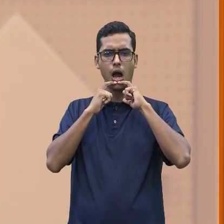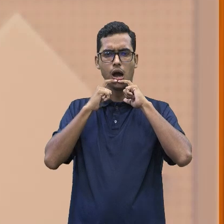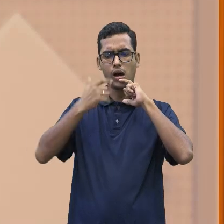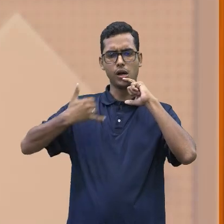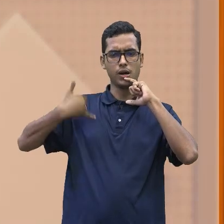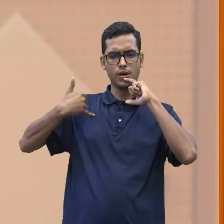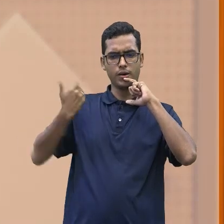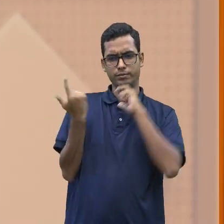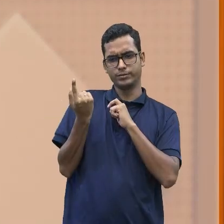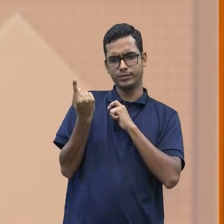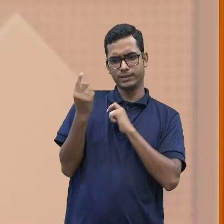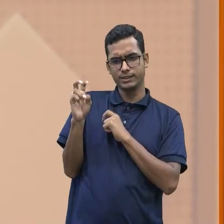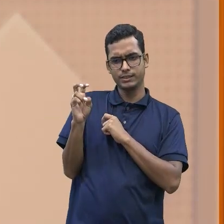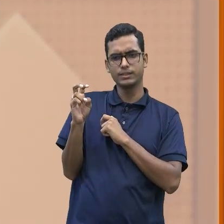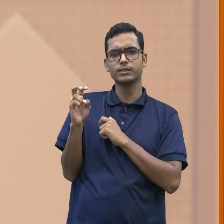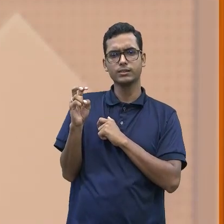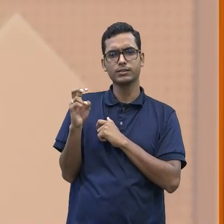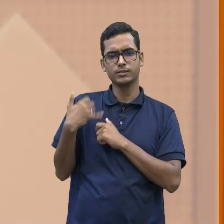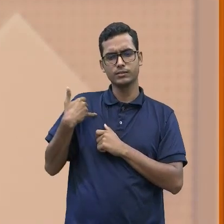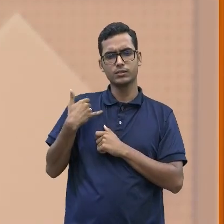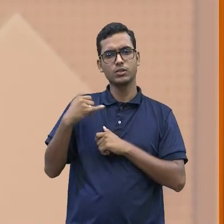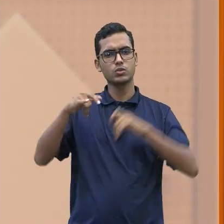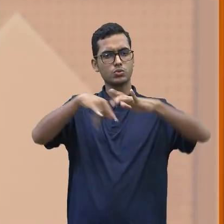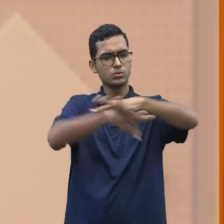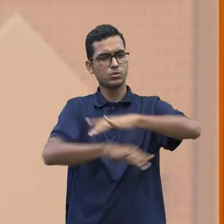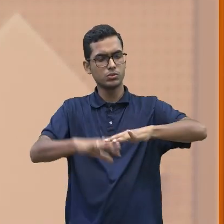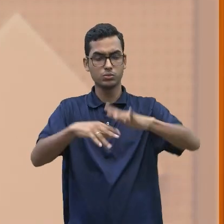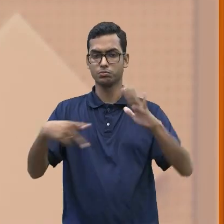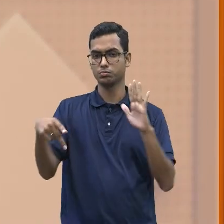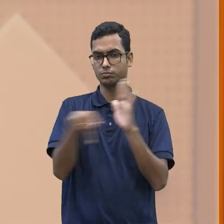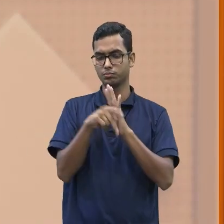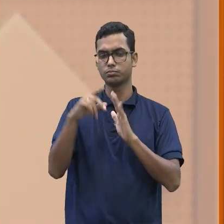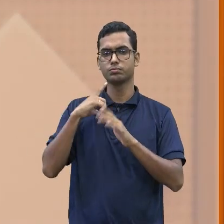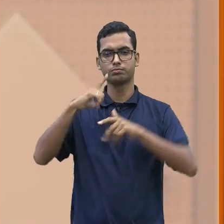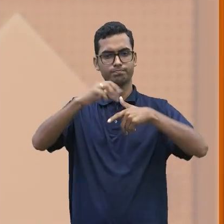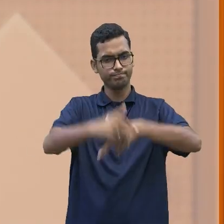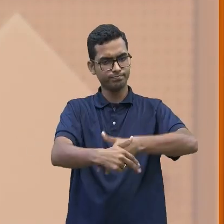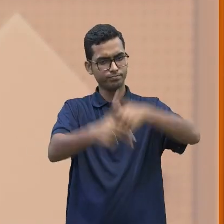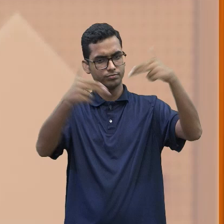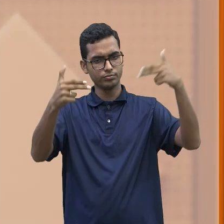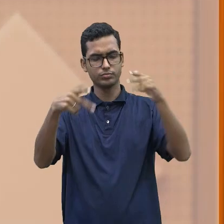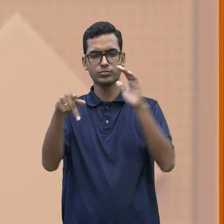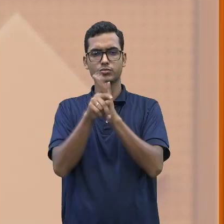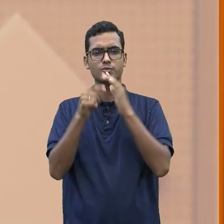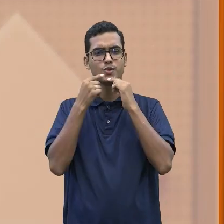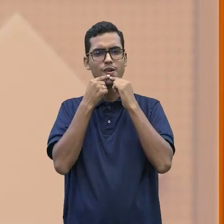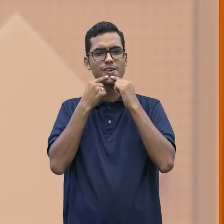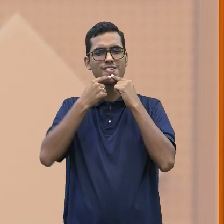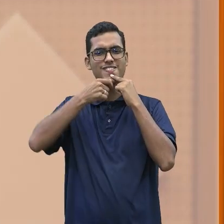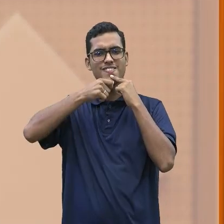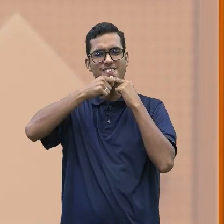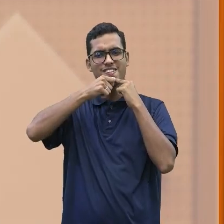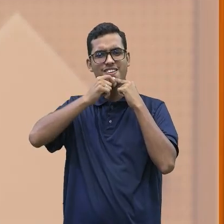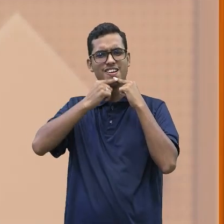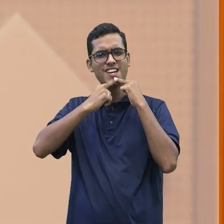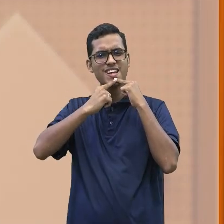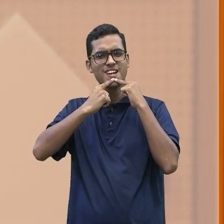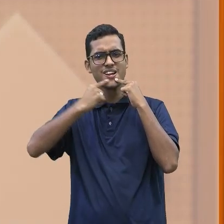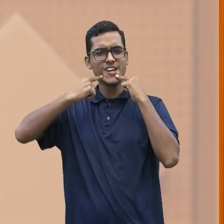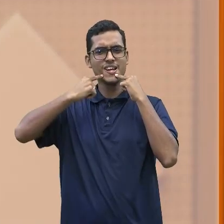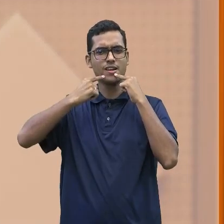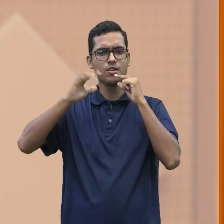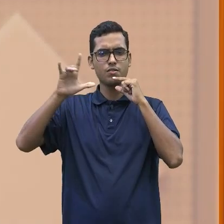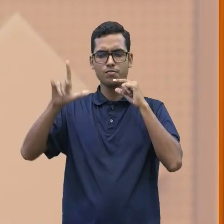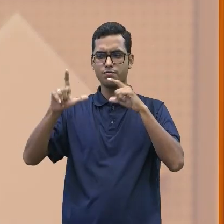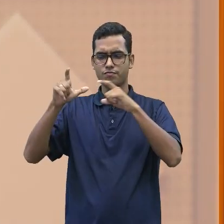Faz parte de um ritual da etnia, então era feito um corte no lábio inferior, ou seja, ou melhor dizendo, né, é feito um